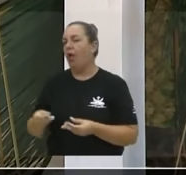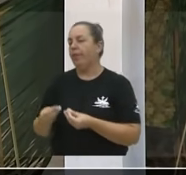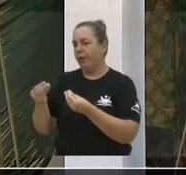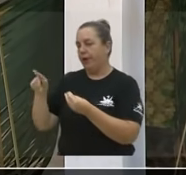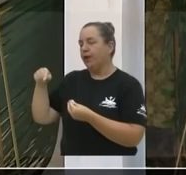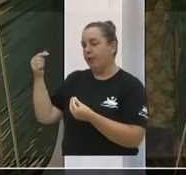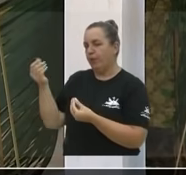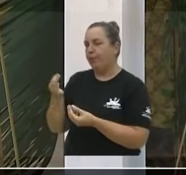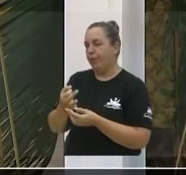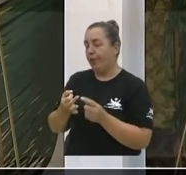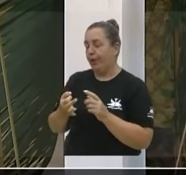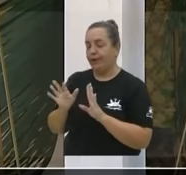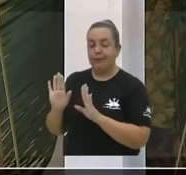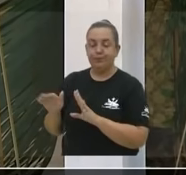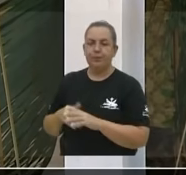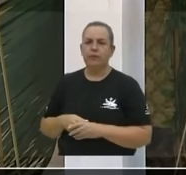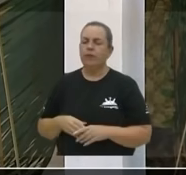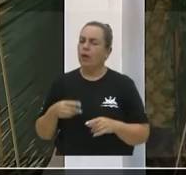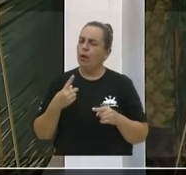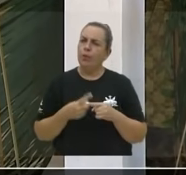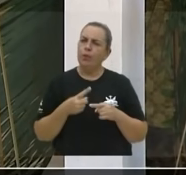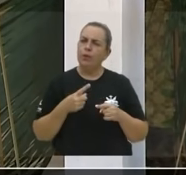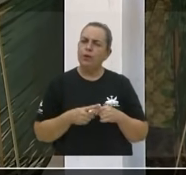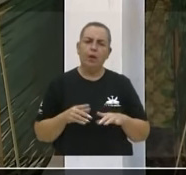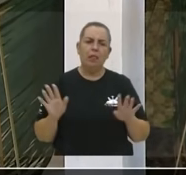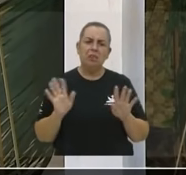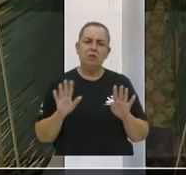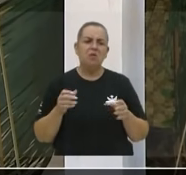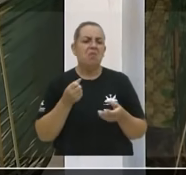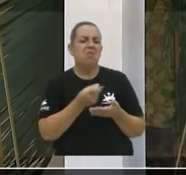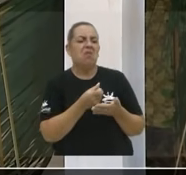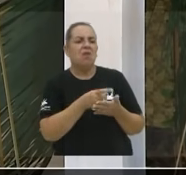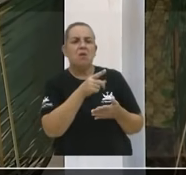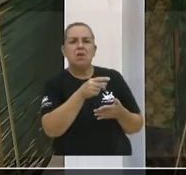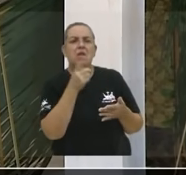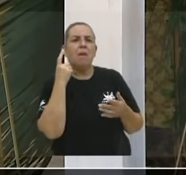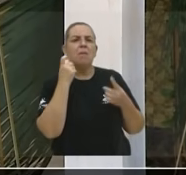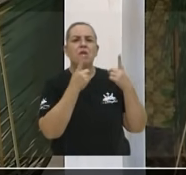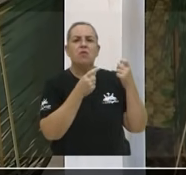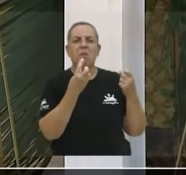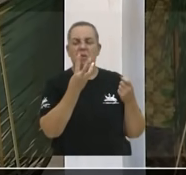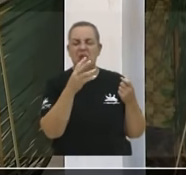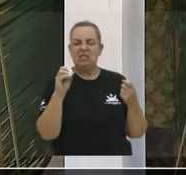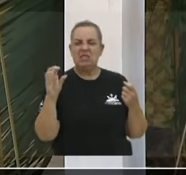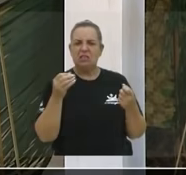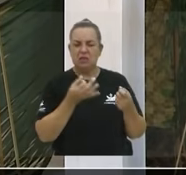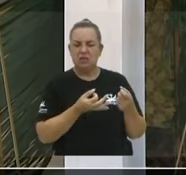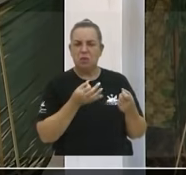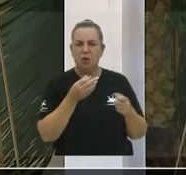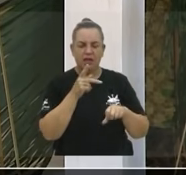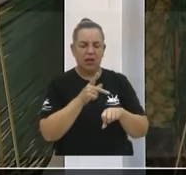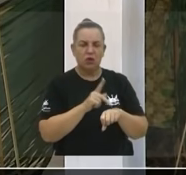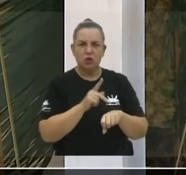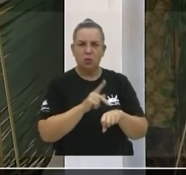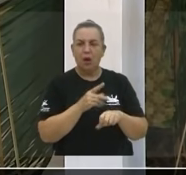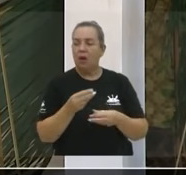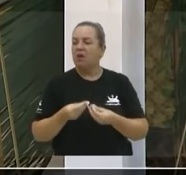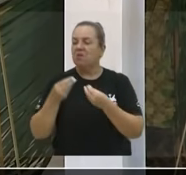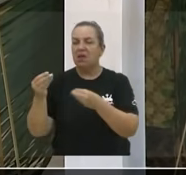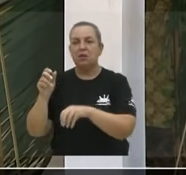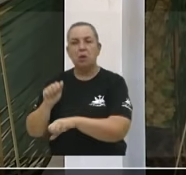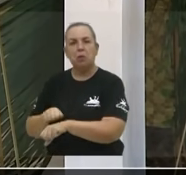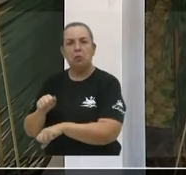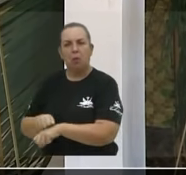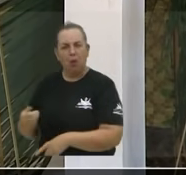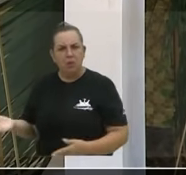entregar: por quê? Não se vendeu esse perfume por 300 moedas de prata para dar aos pobres?